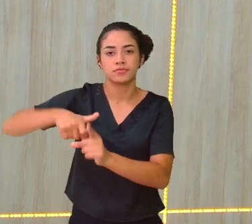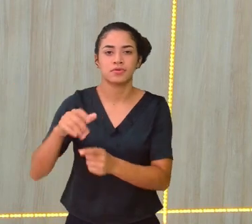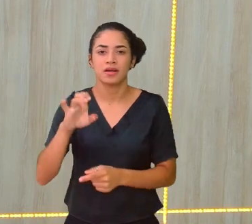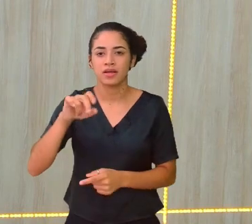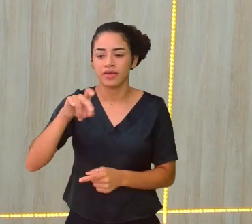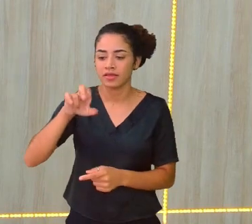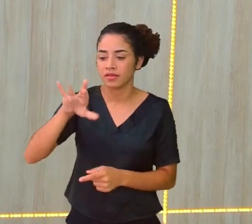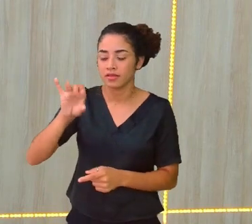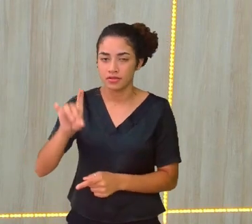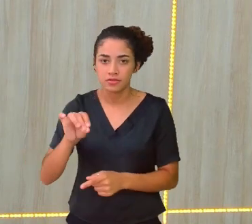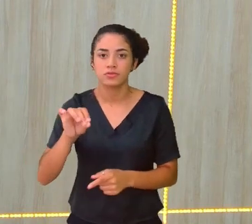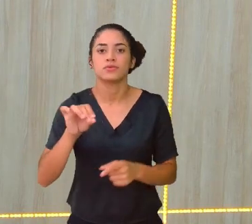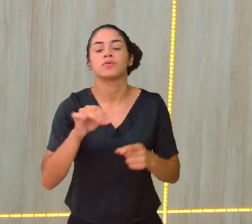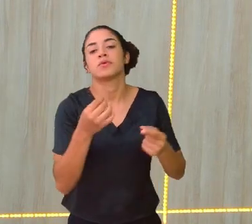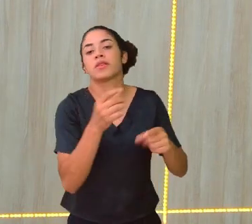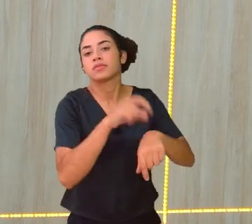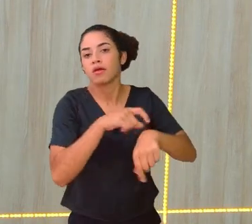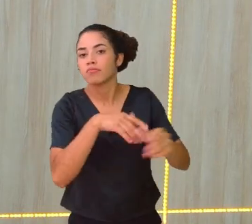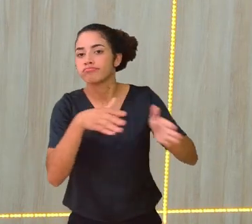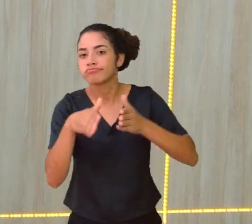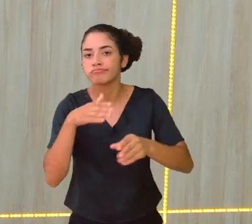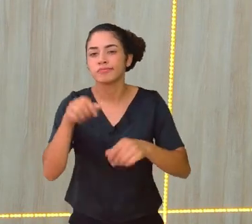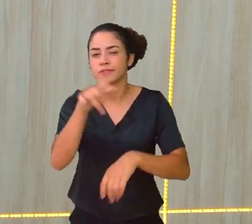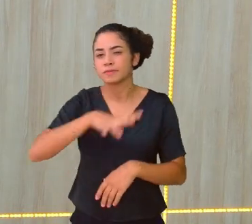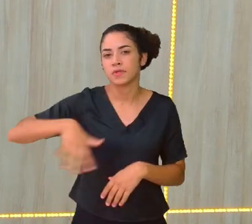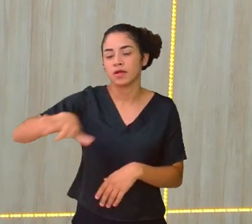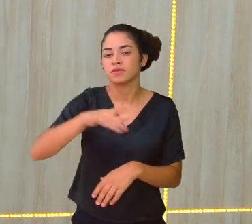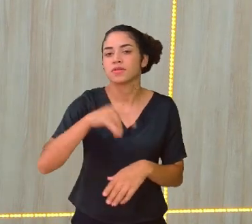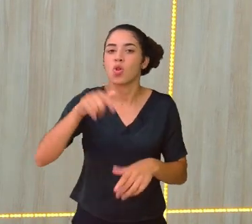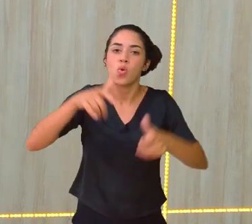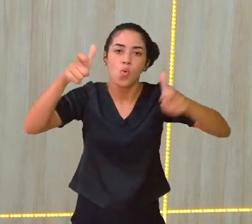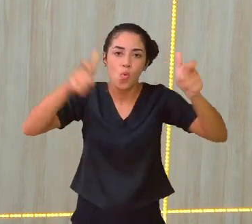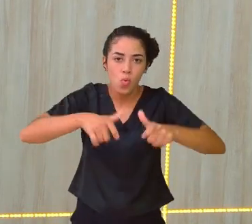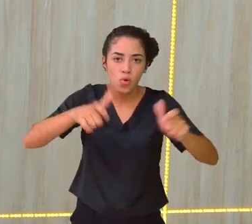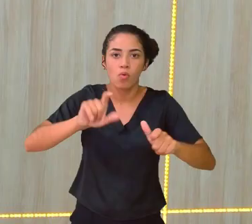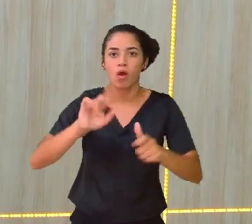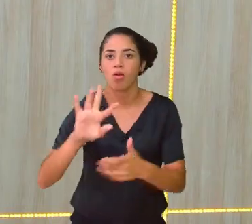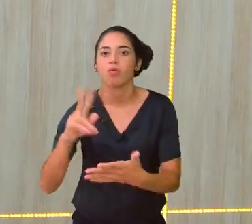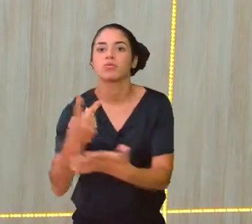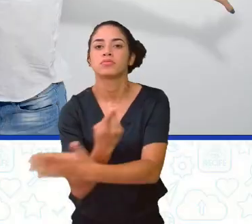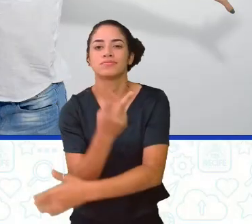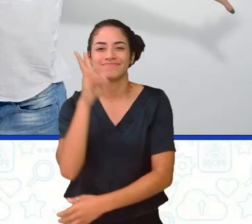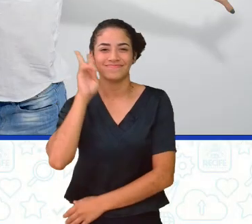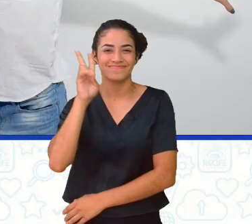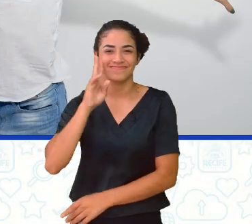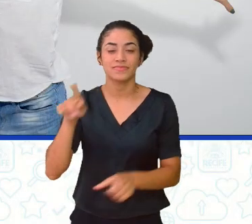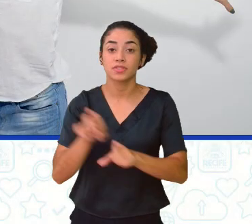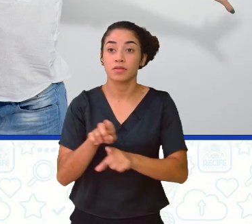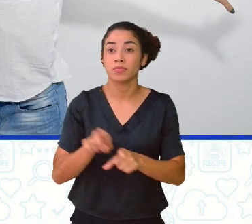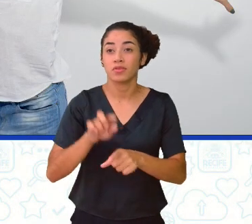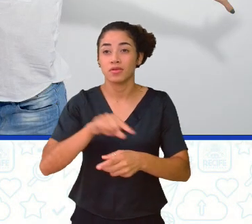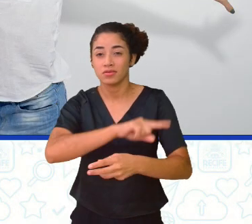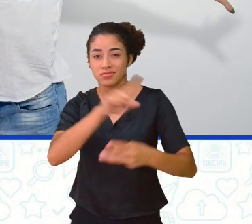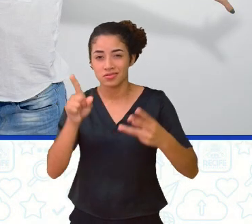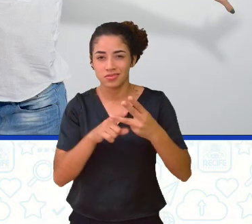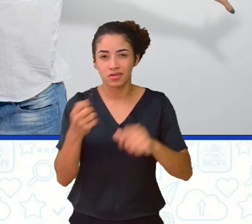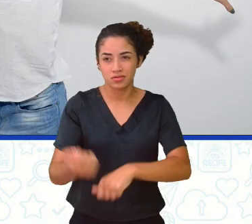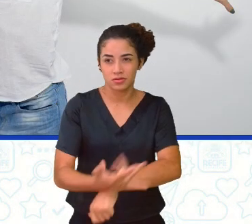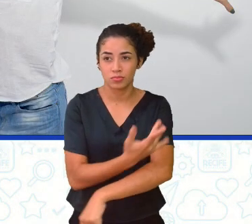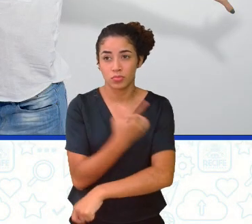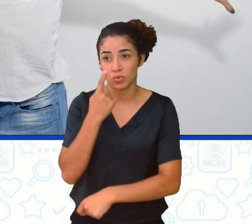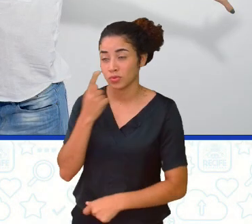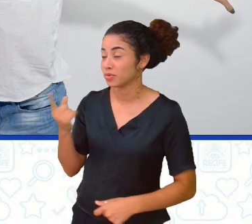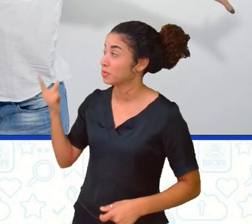enredo, tempo e espaço, local onde se passa a história. E a gente tem o gênero dramático, que acho que essa imagem